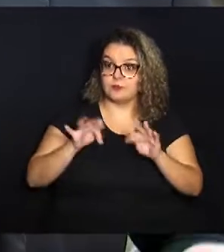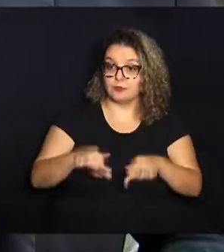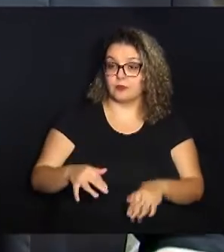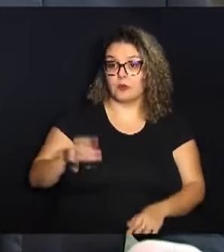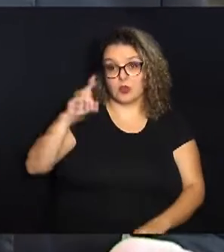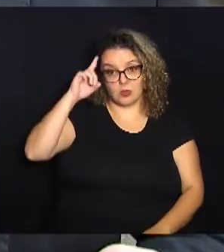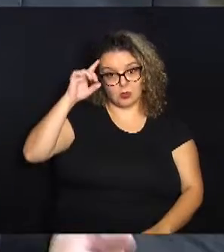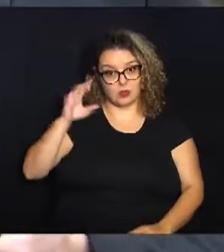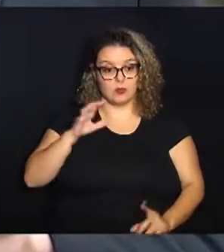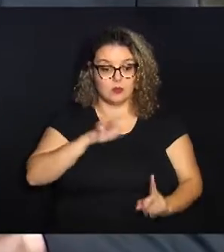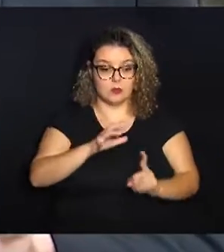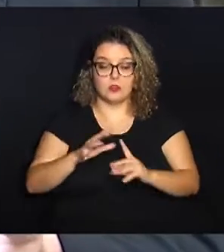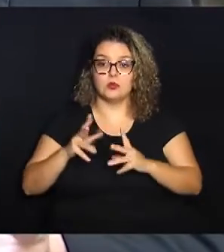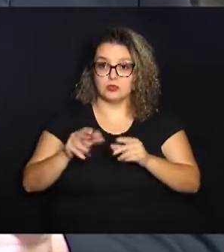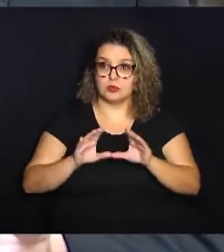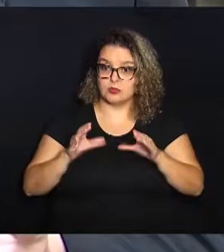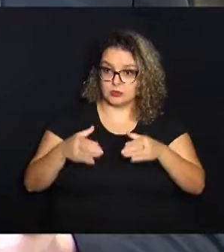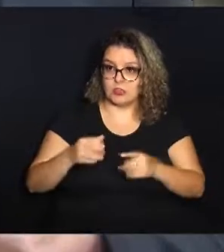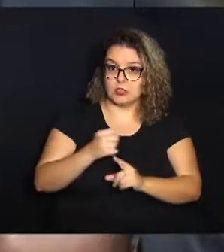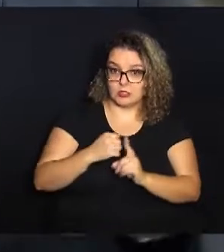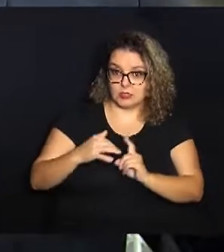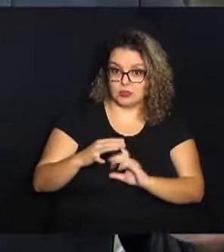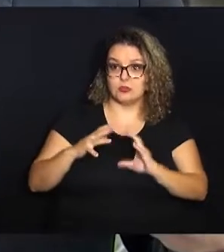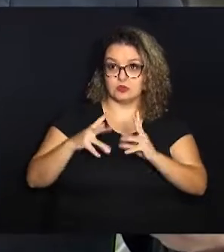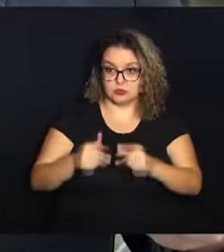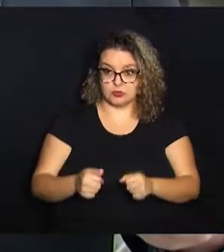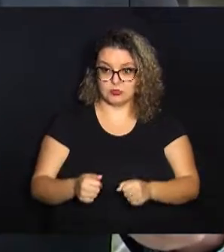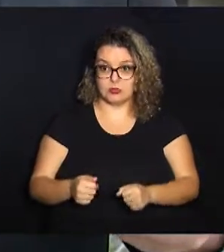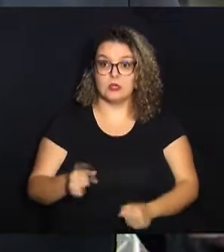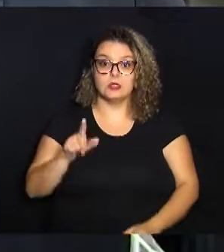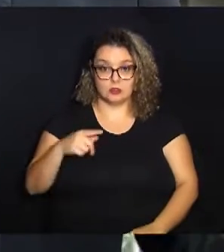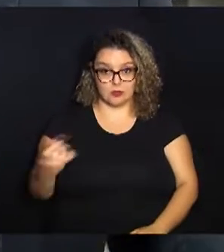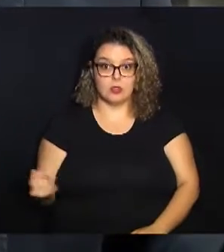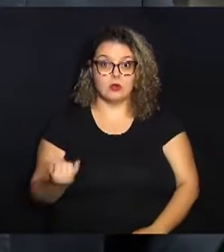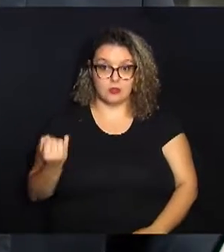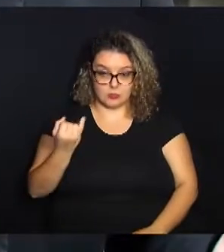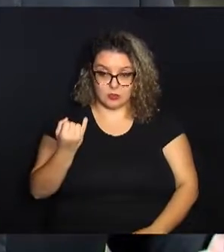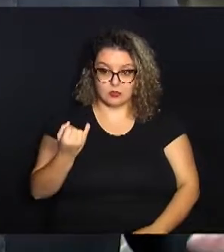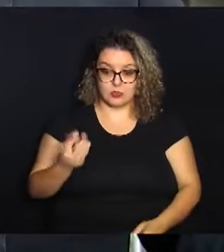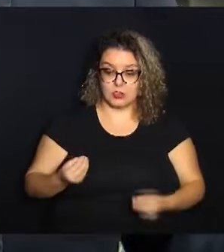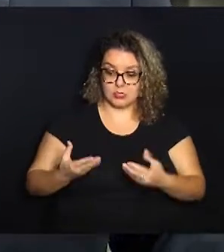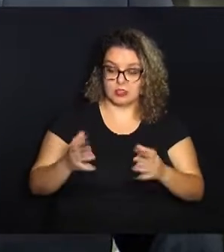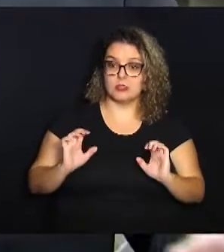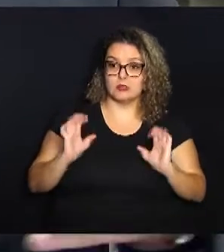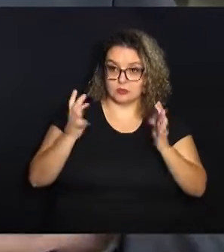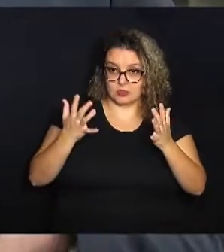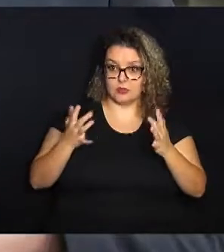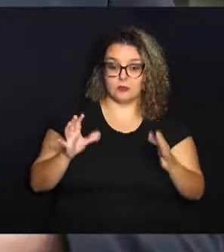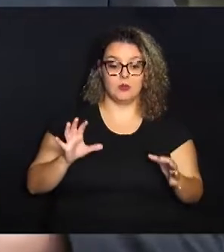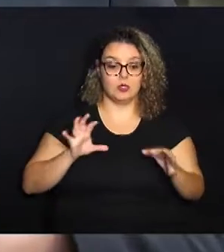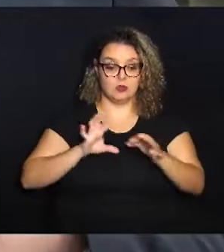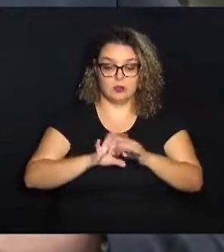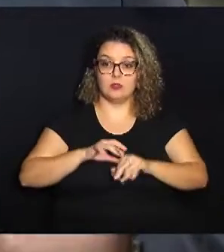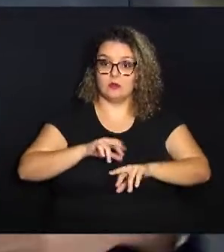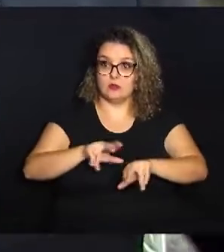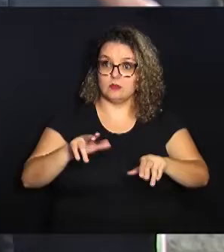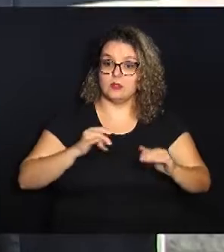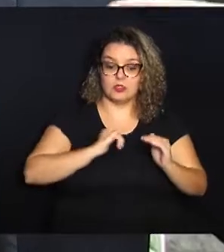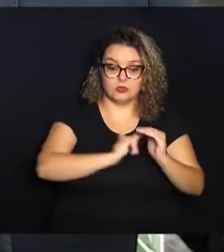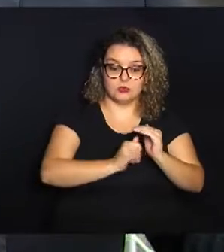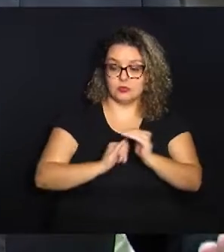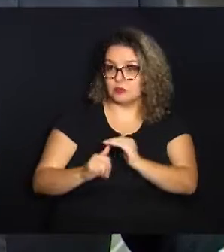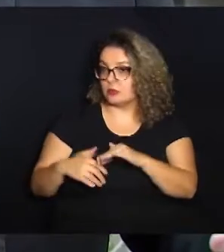afetar toda a nossa comunidade e a sociedade como um todo. Então, super importante trazer esse tipo de evento para conectar diversas startups